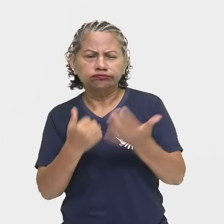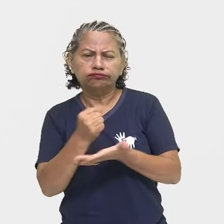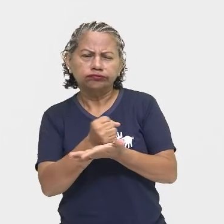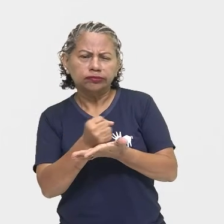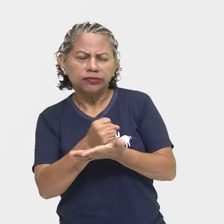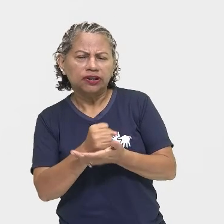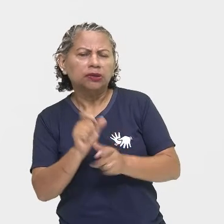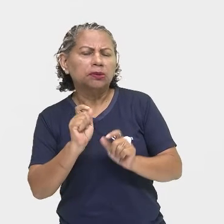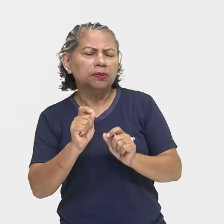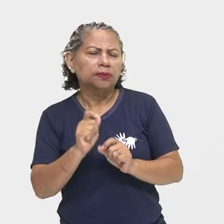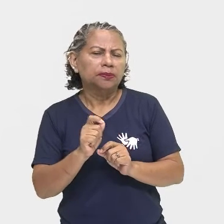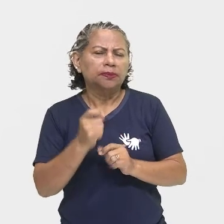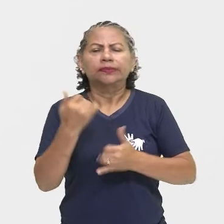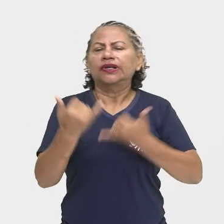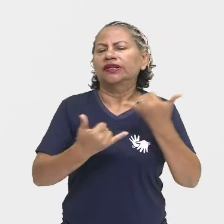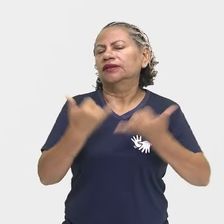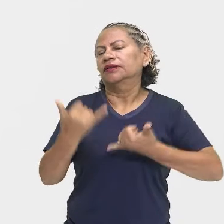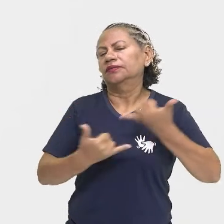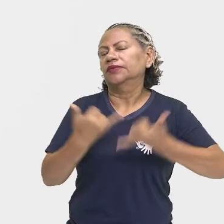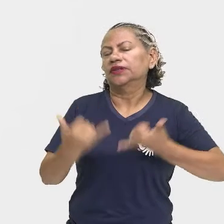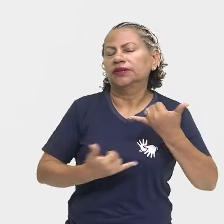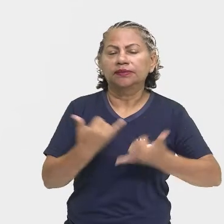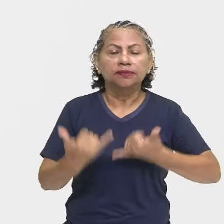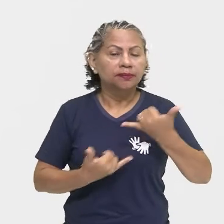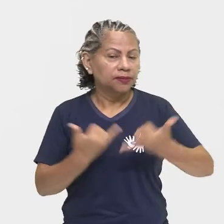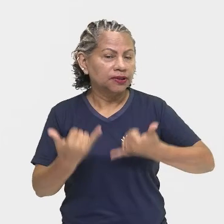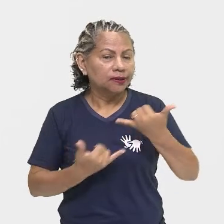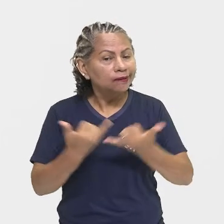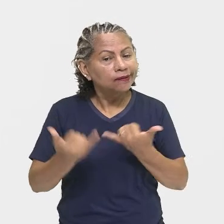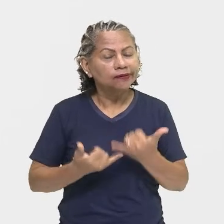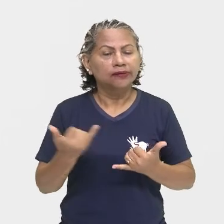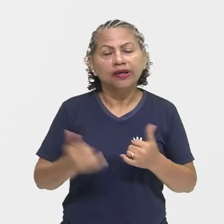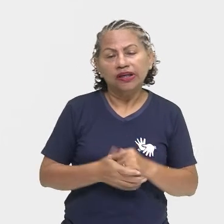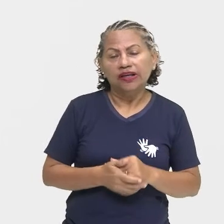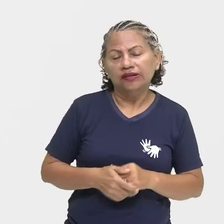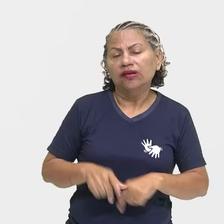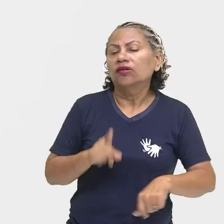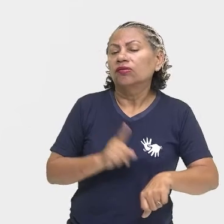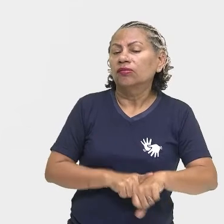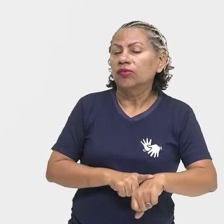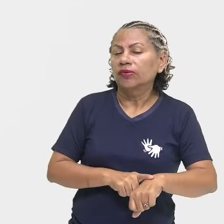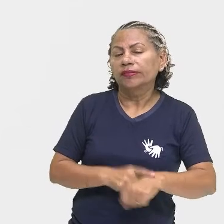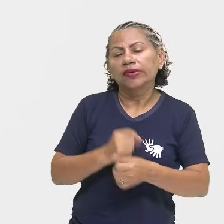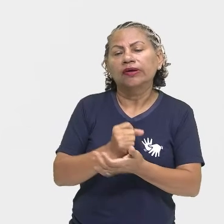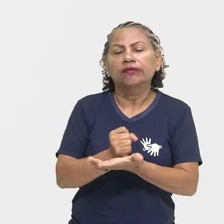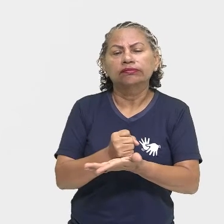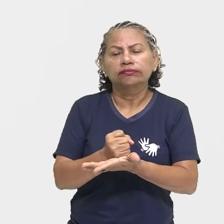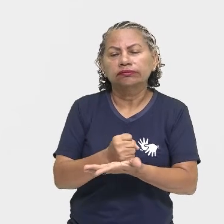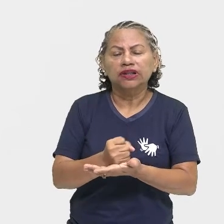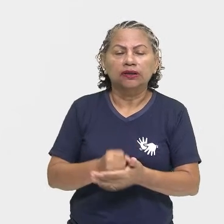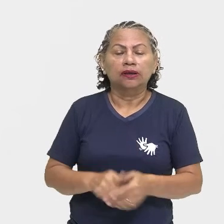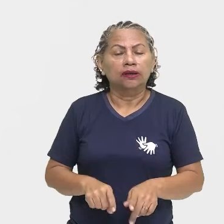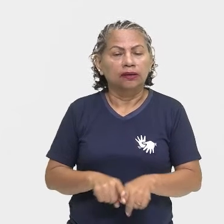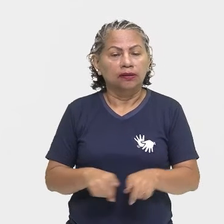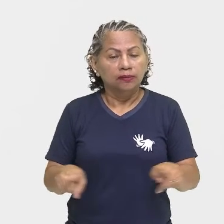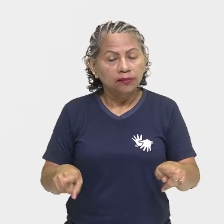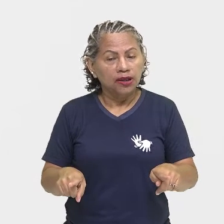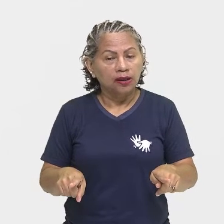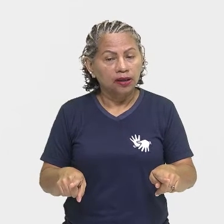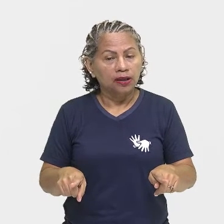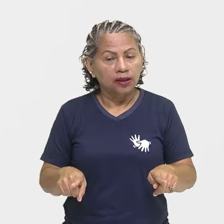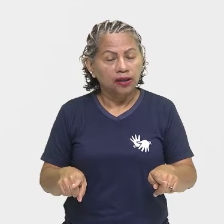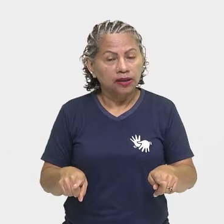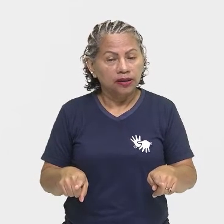na diversão, no entretenimento, em um passatempo. No entanto, os games representam muito mais